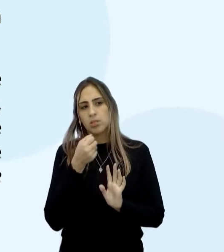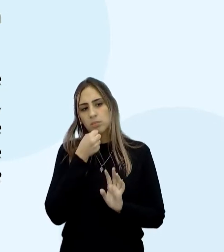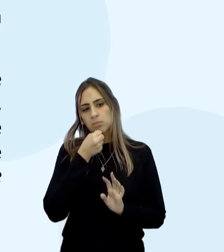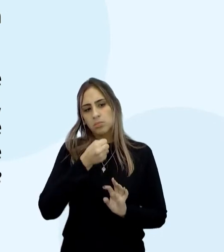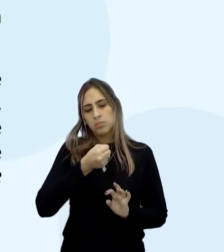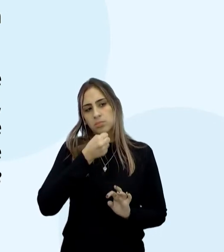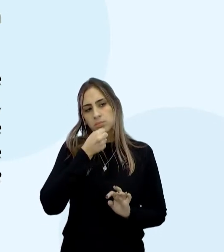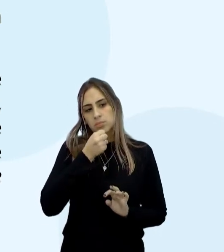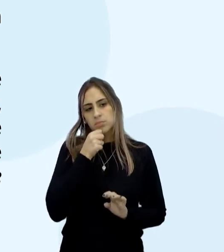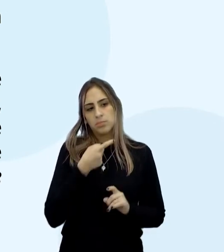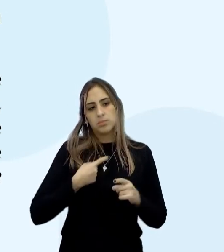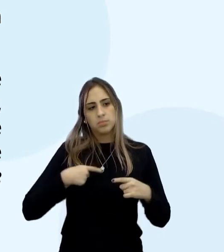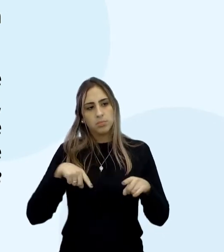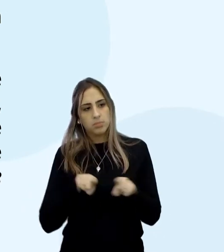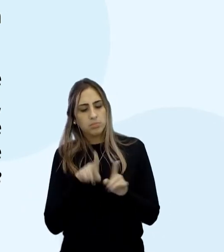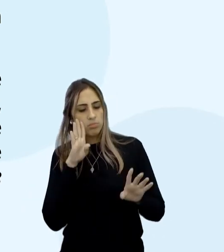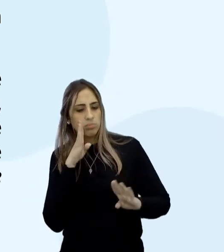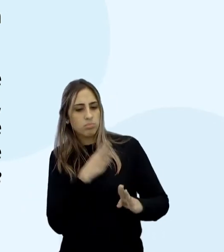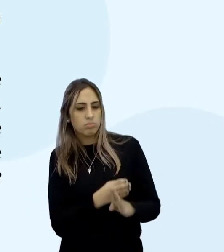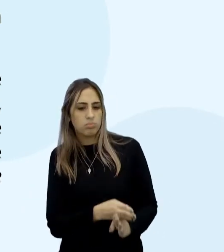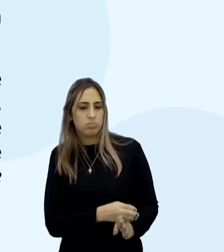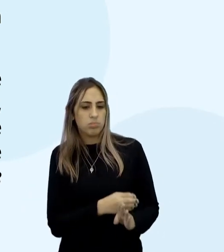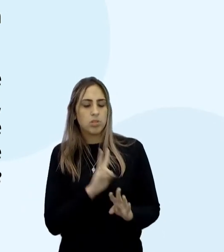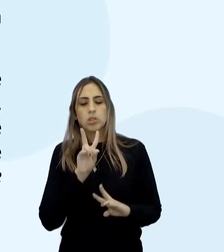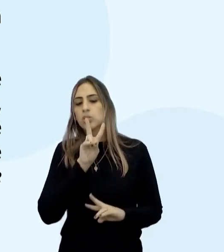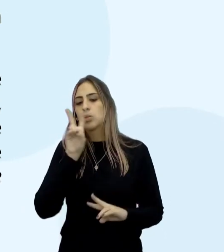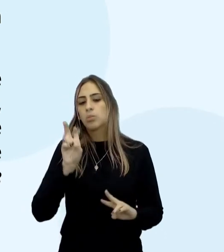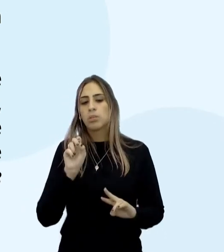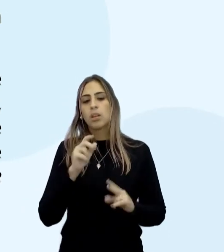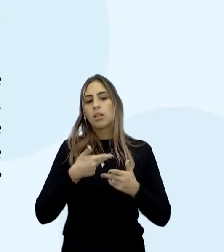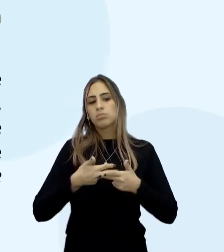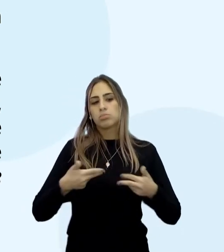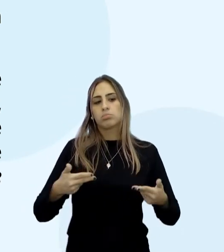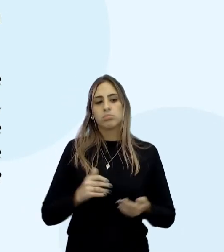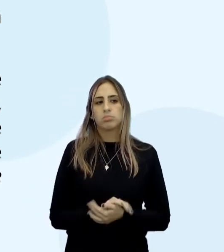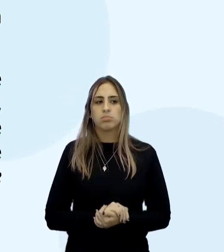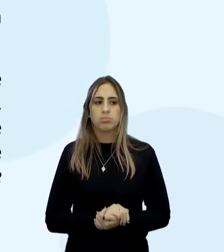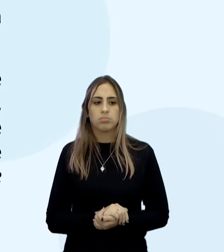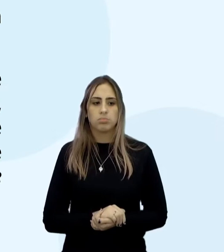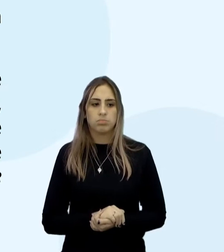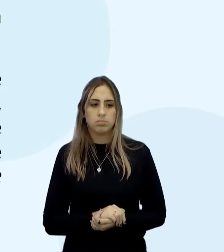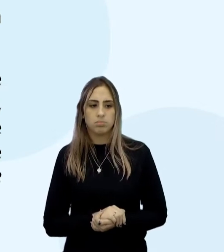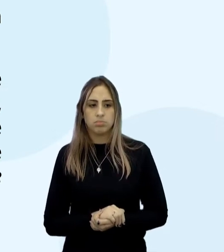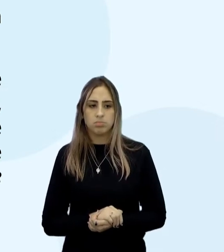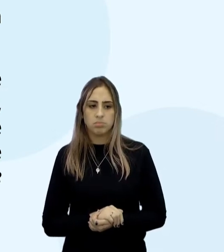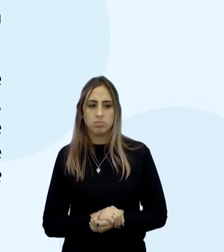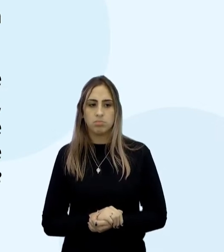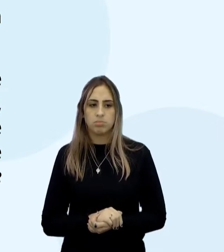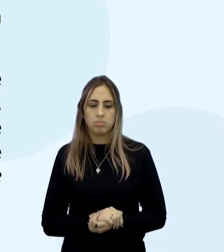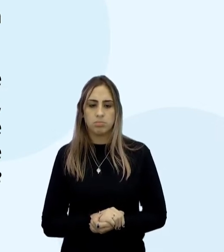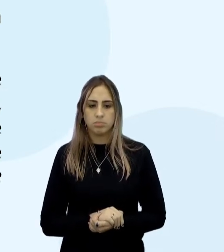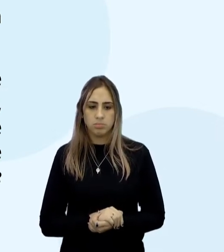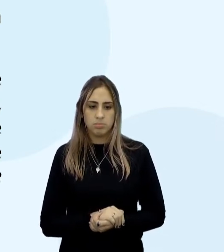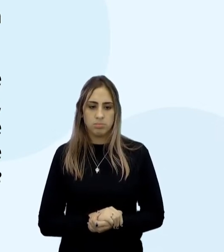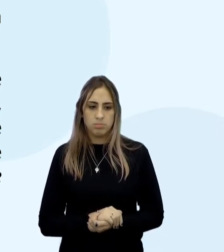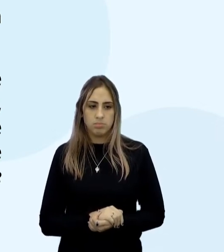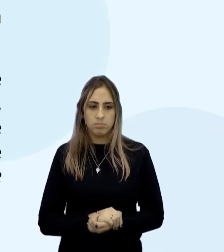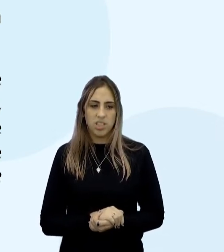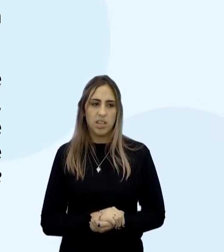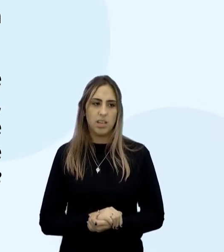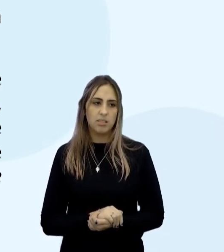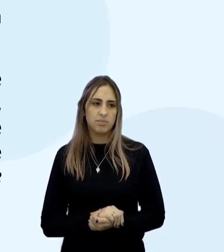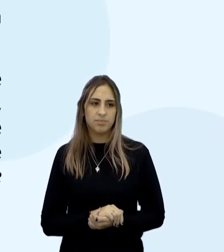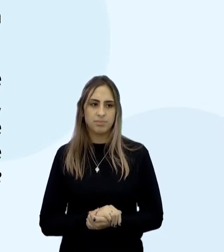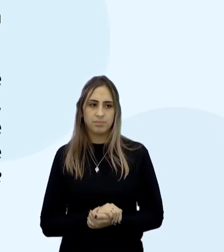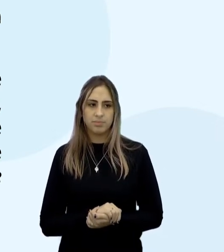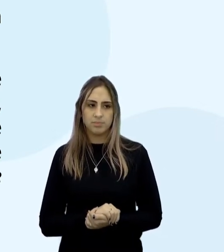entrevistado, que também já dá um bom direcionamento sobre o posicionamento, né? Sobre o posicionamento a gente